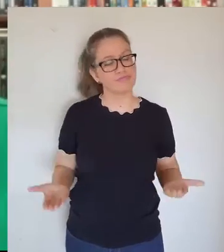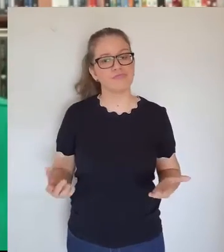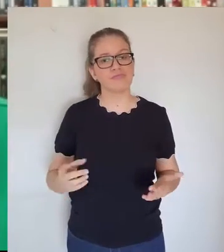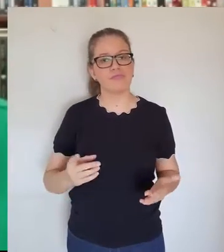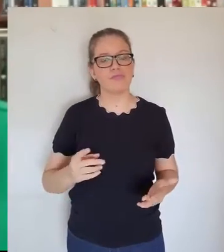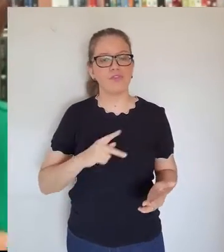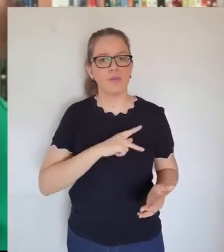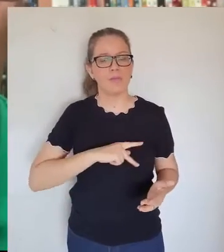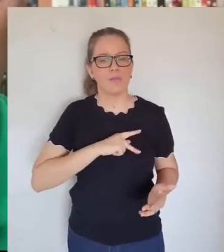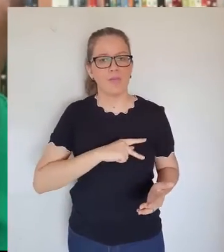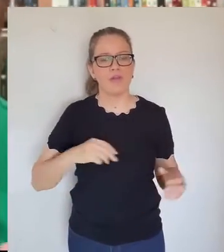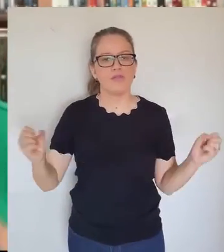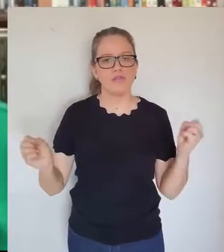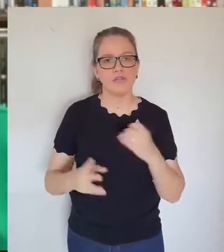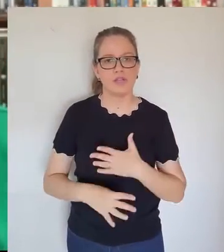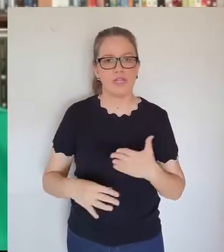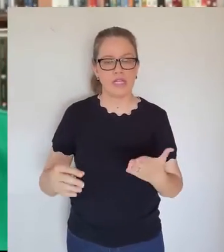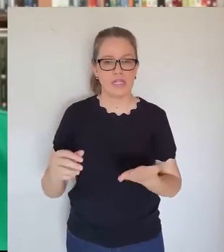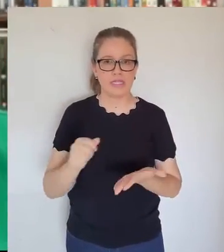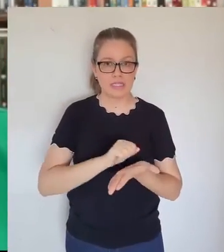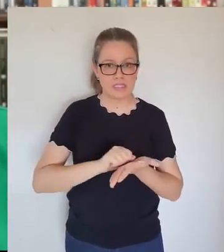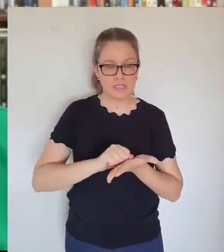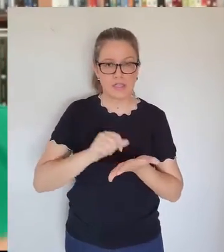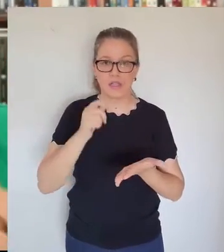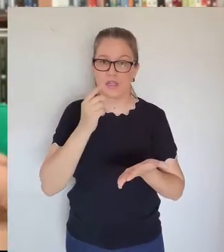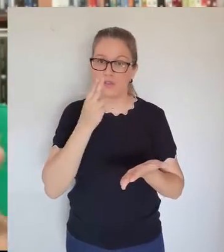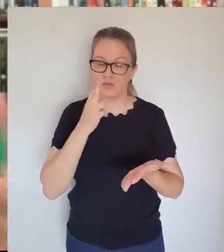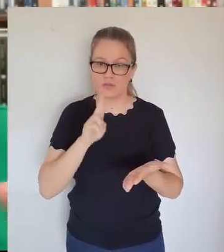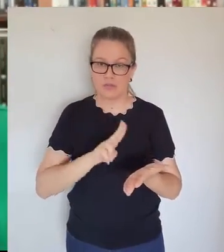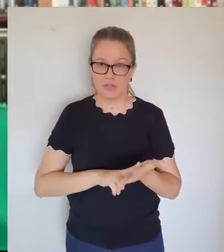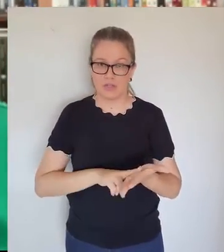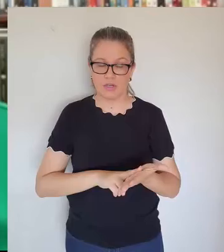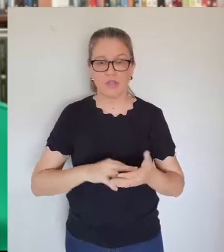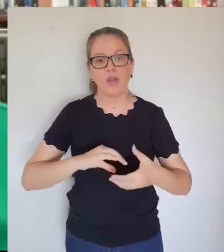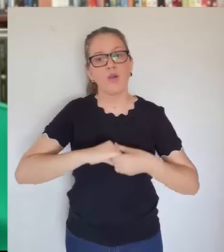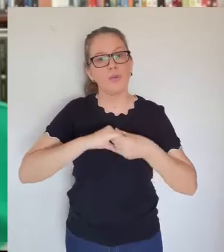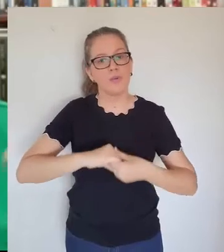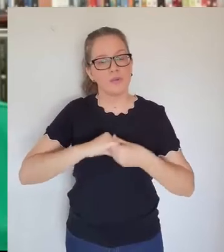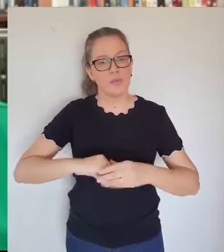terminar sua carta e ele cumprimenta a igreja de Laodiceia, cumprimenta